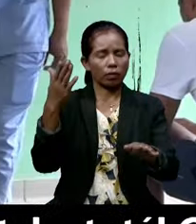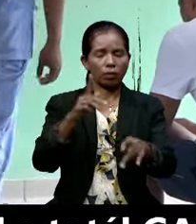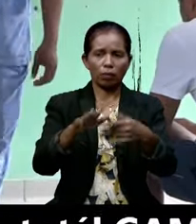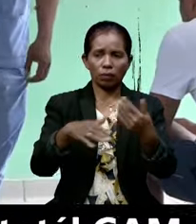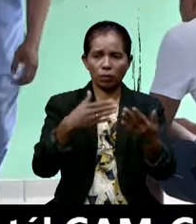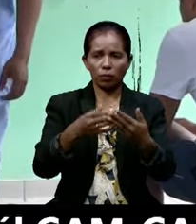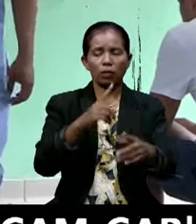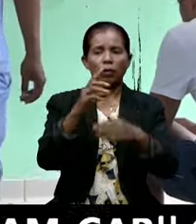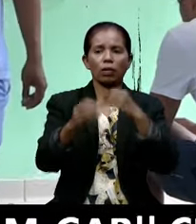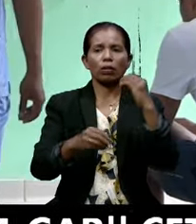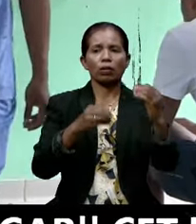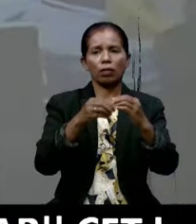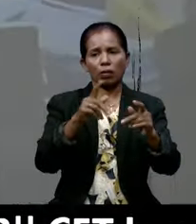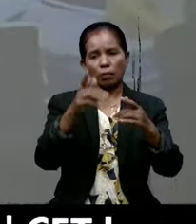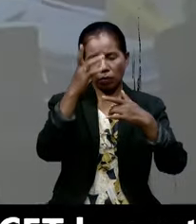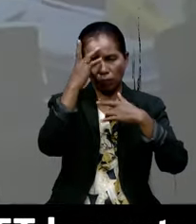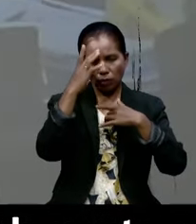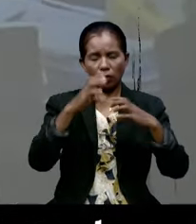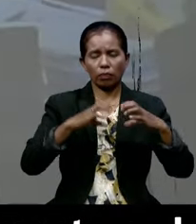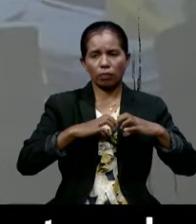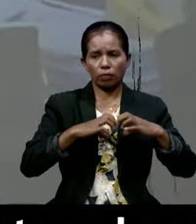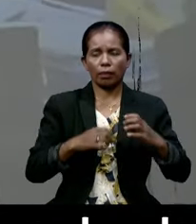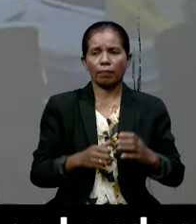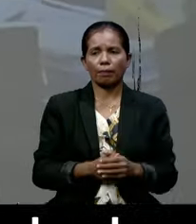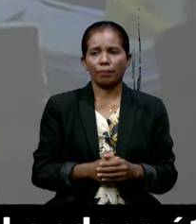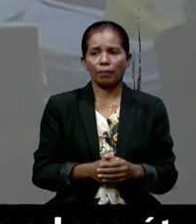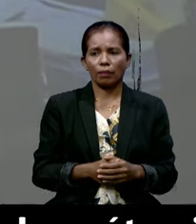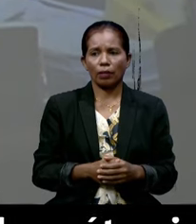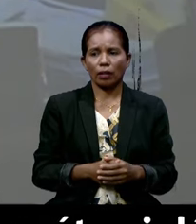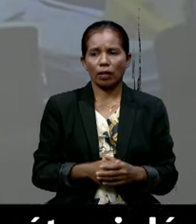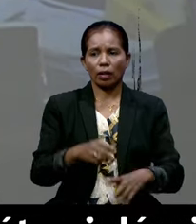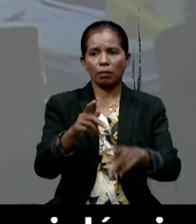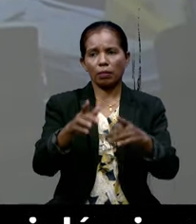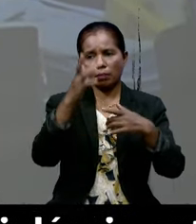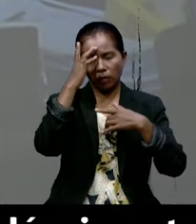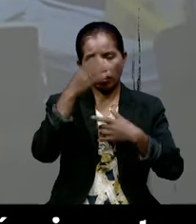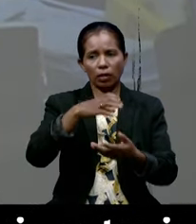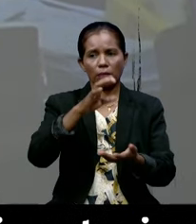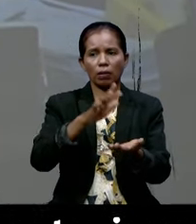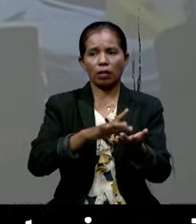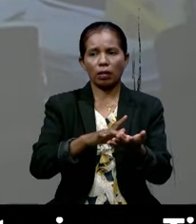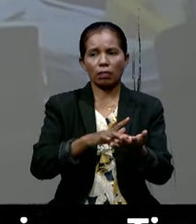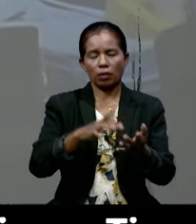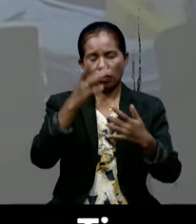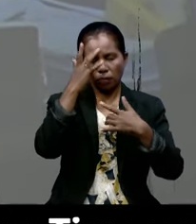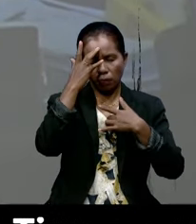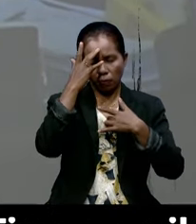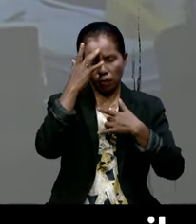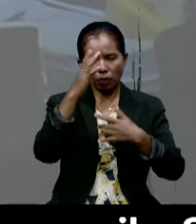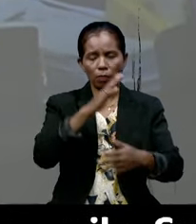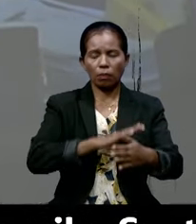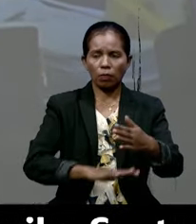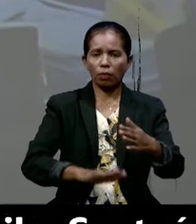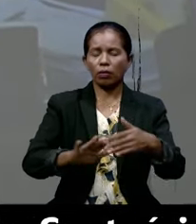outro questiona, liu ba paciente moras foan. Paciente consulta, rutina, rohema aimoruk, rutina moras. Mor stomak,